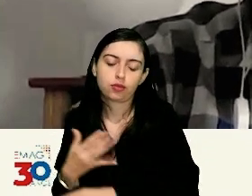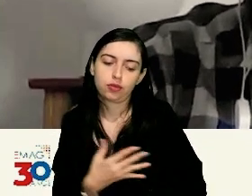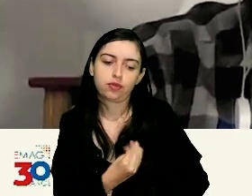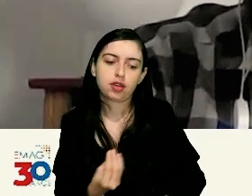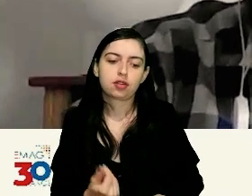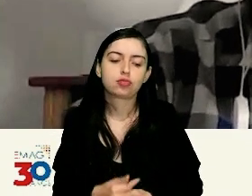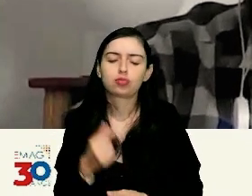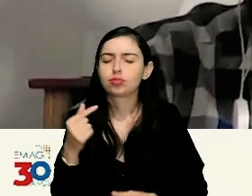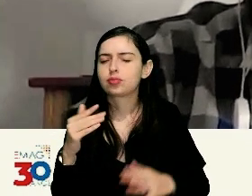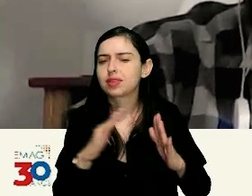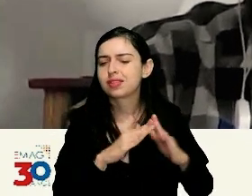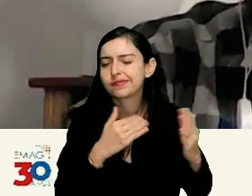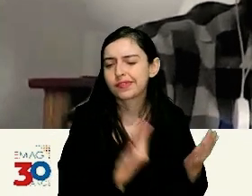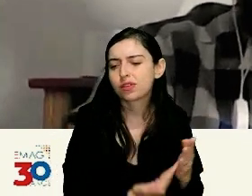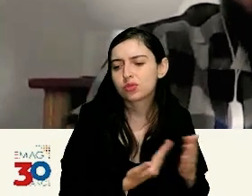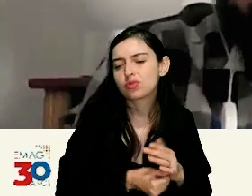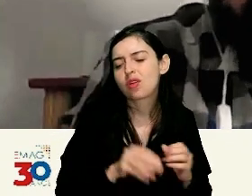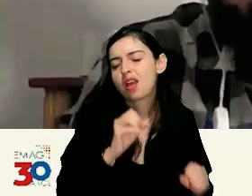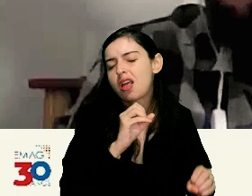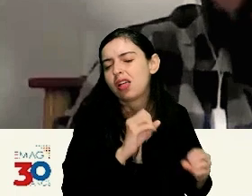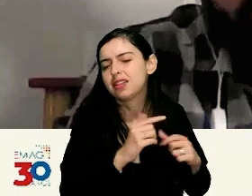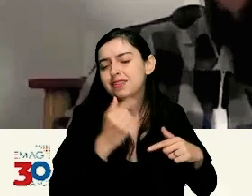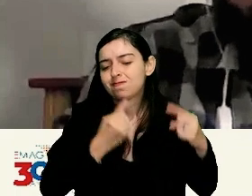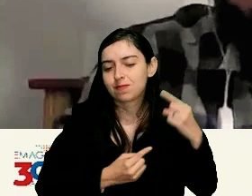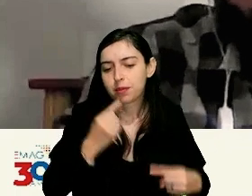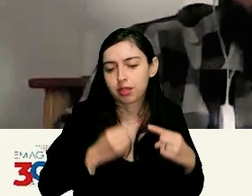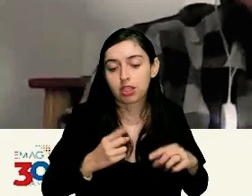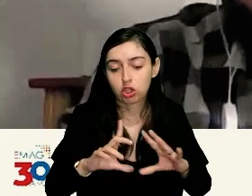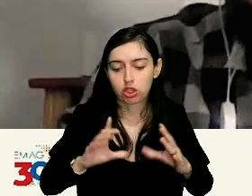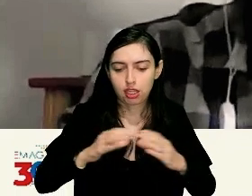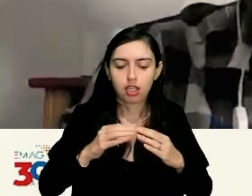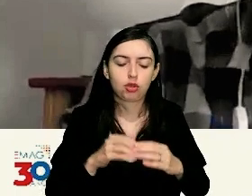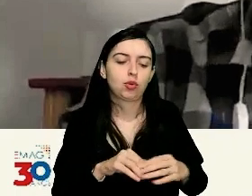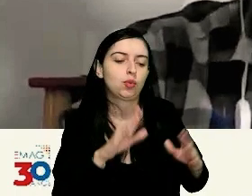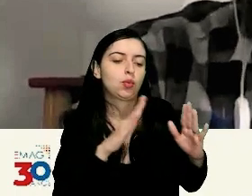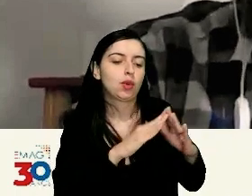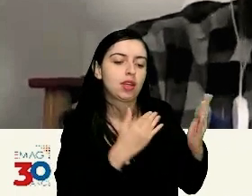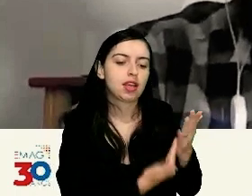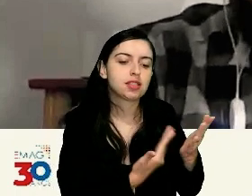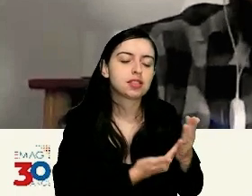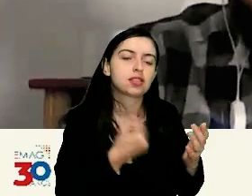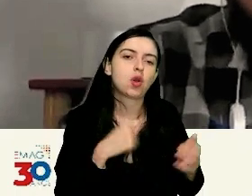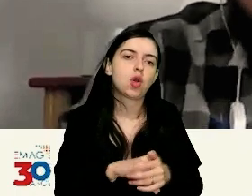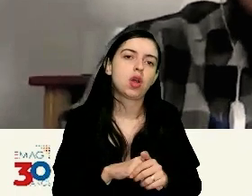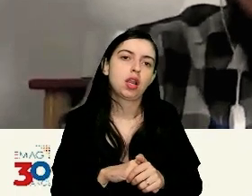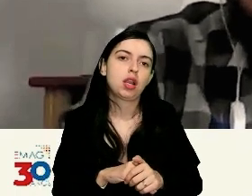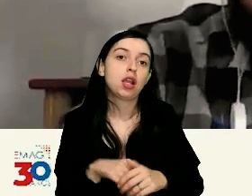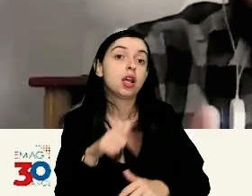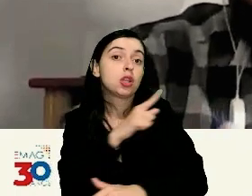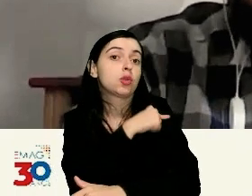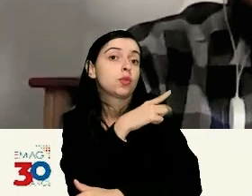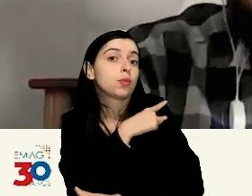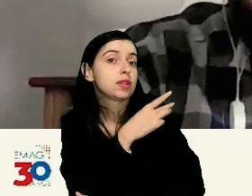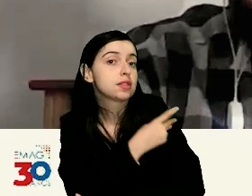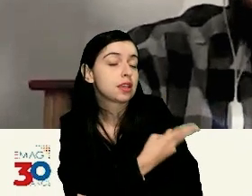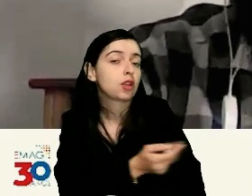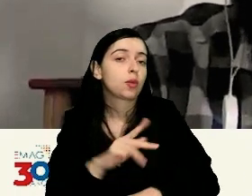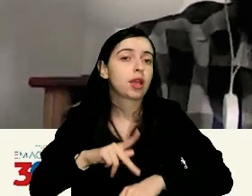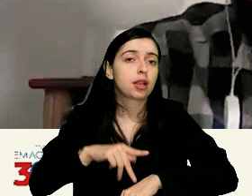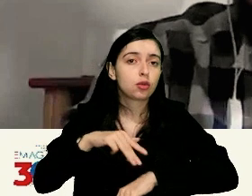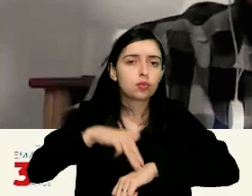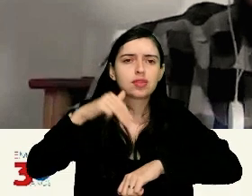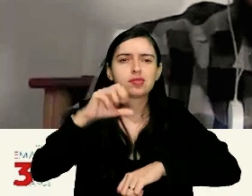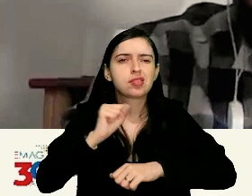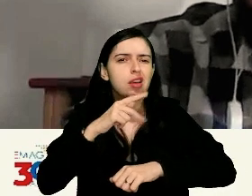paternidades e masculinidades dentro das escolas, sabe? Nas EMFs, nos ensinos médios. Então, acho que existem políticas públicas, né? Precisa de